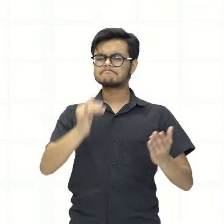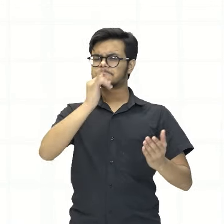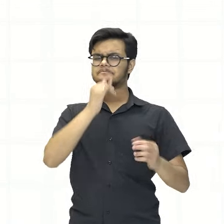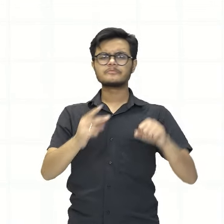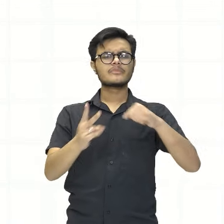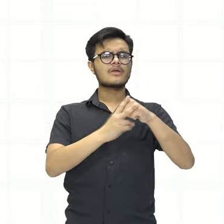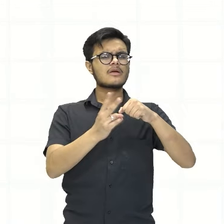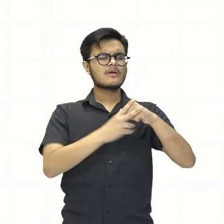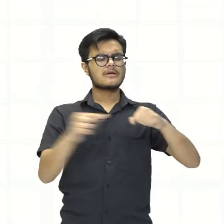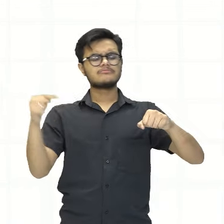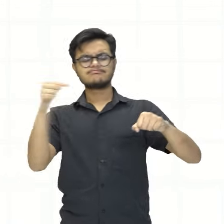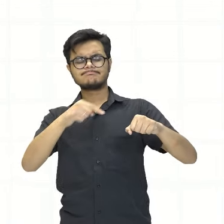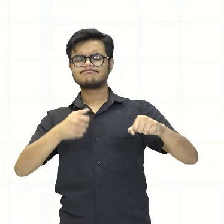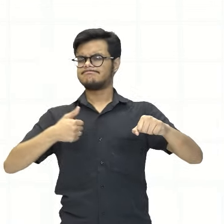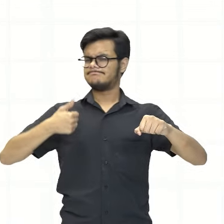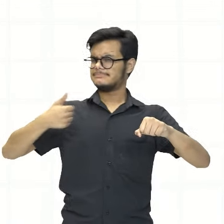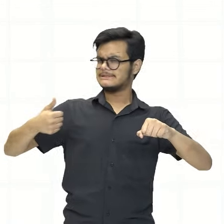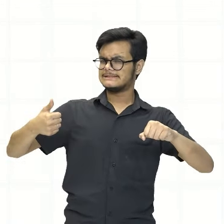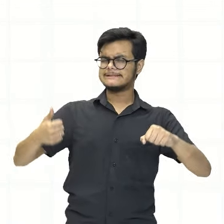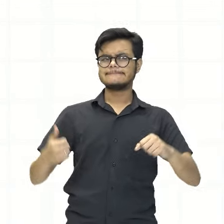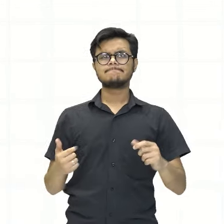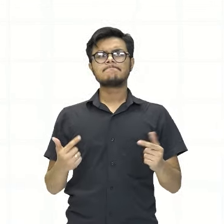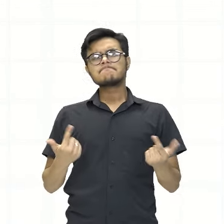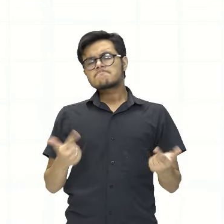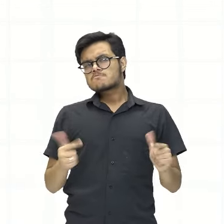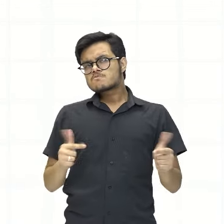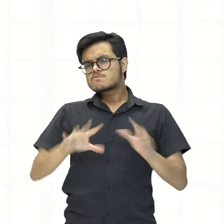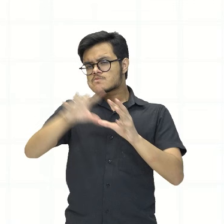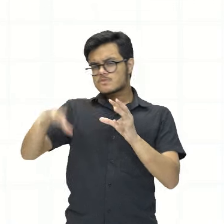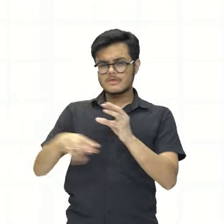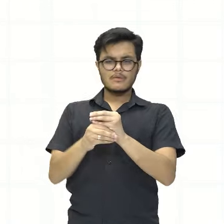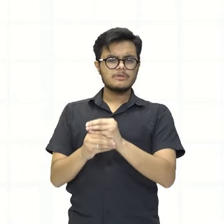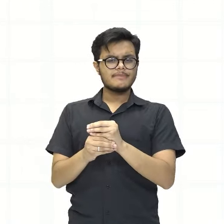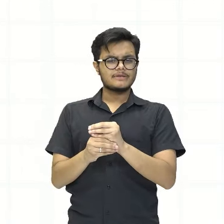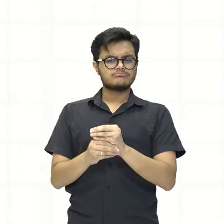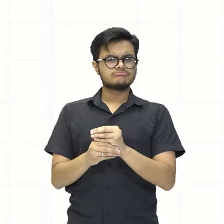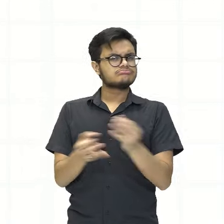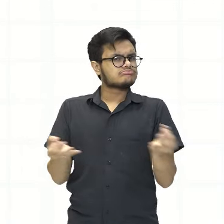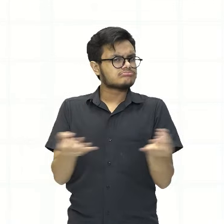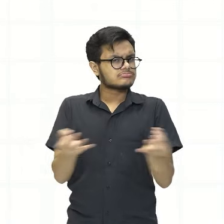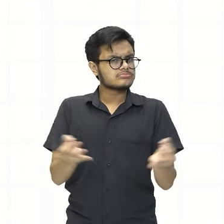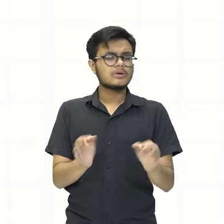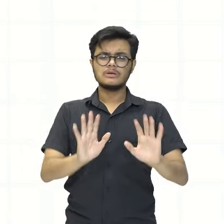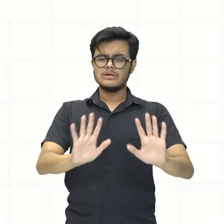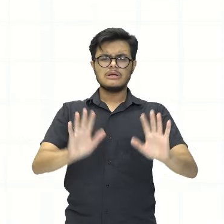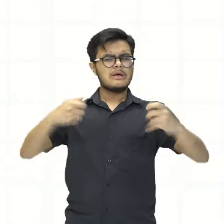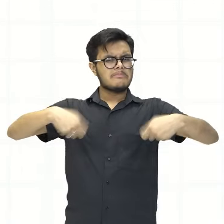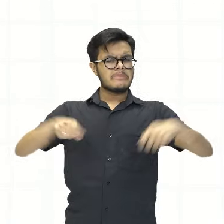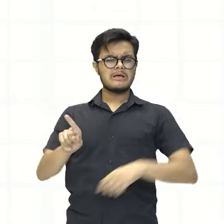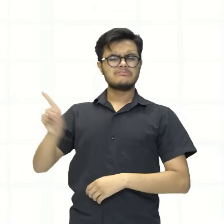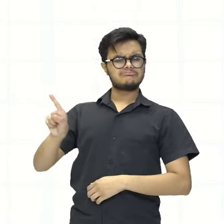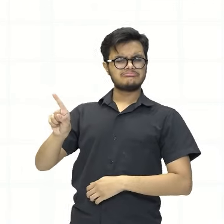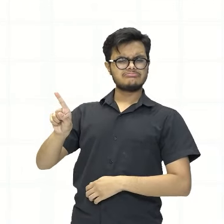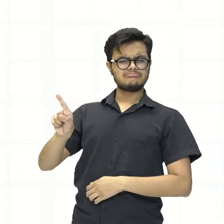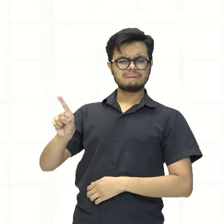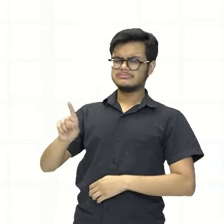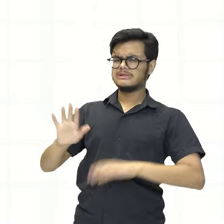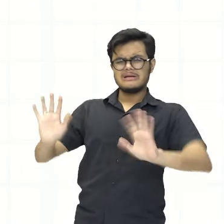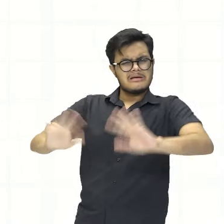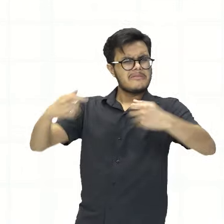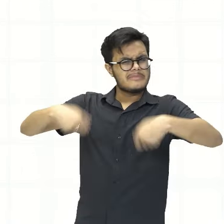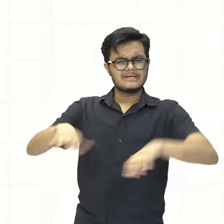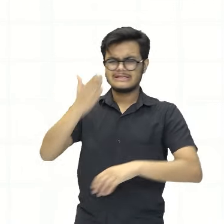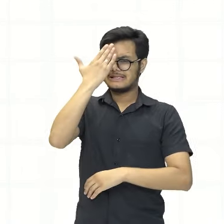verbo bom se é um verbo que não precisa de complementação Então eu também não vou me preocupar com isto aqui de